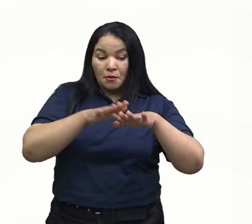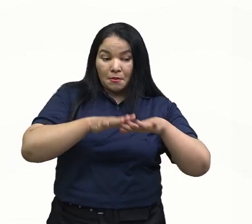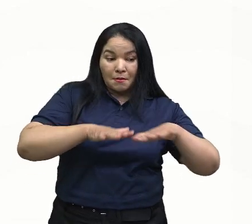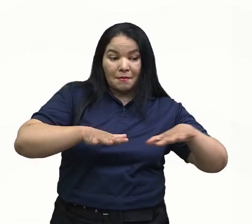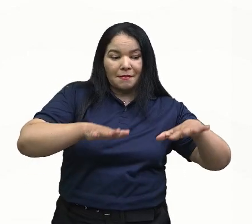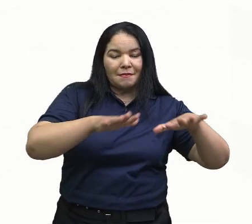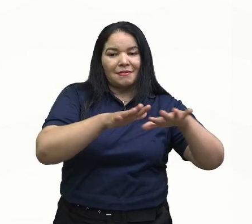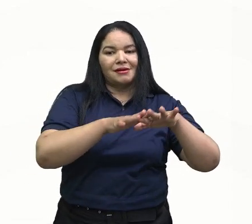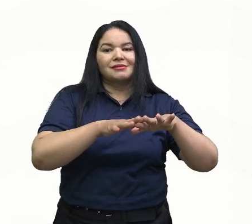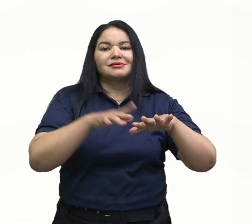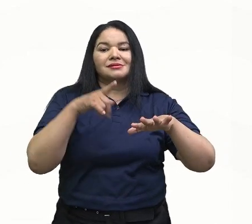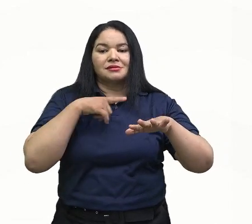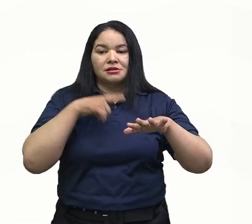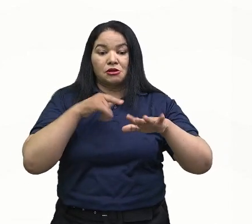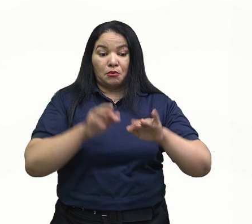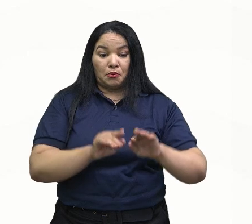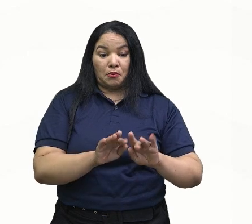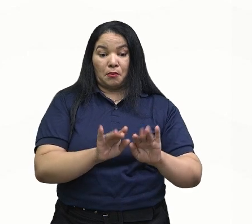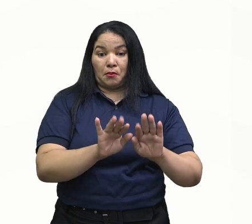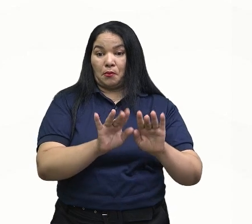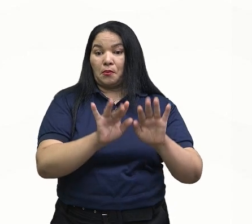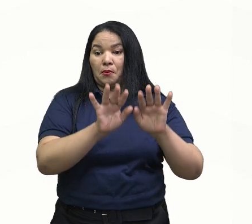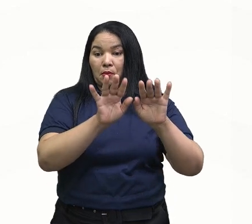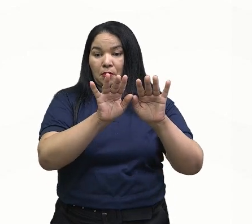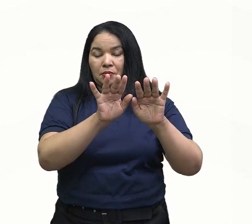mais gases estão em cima de mim,